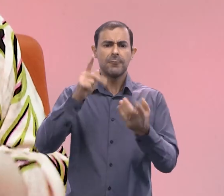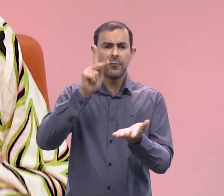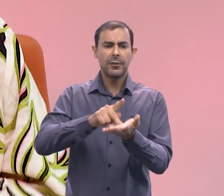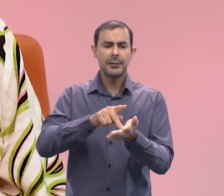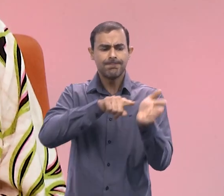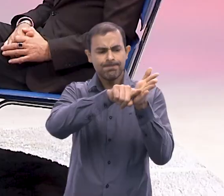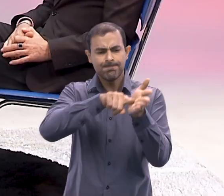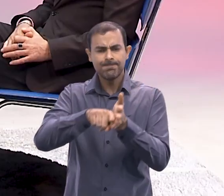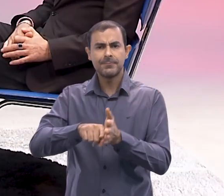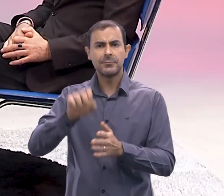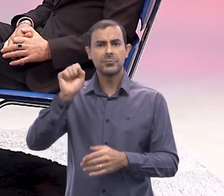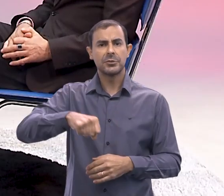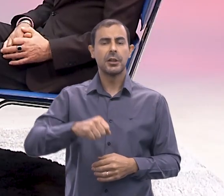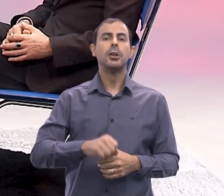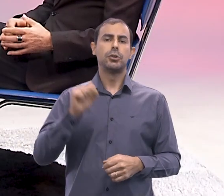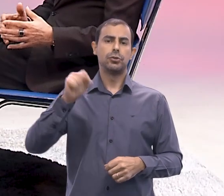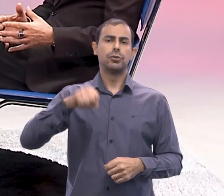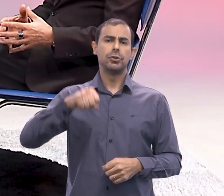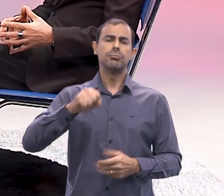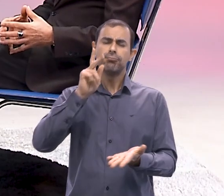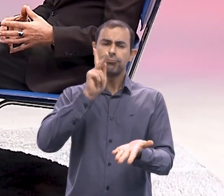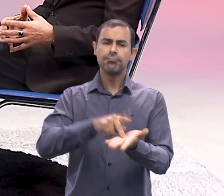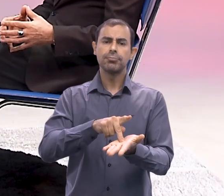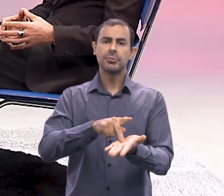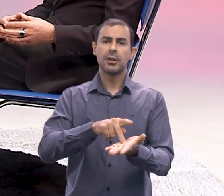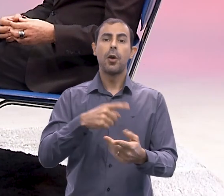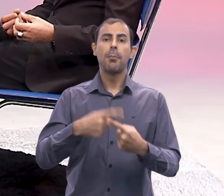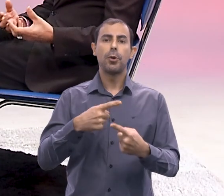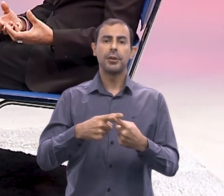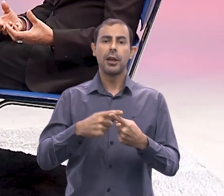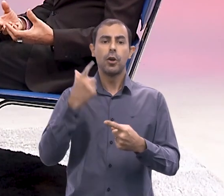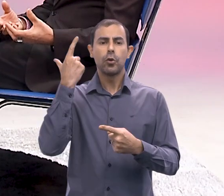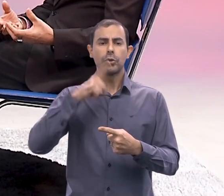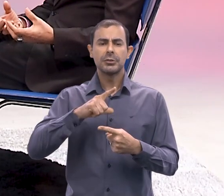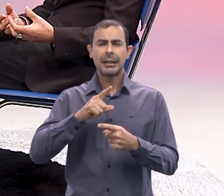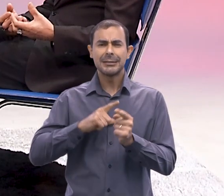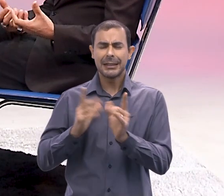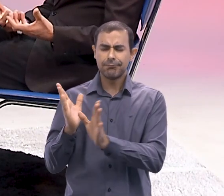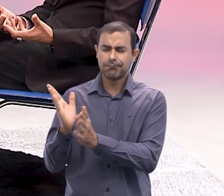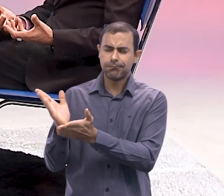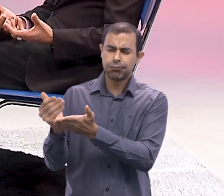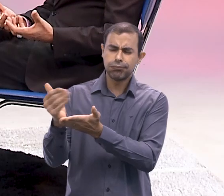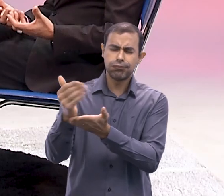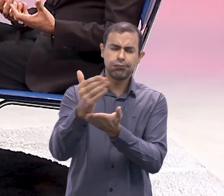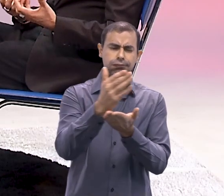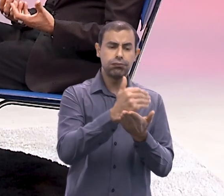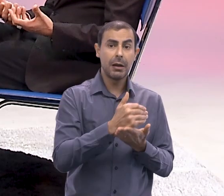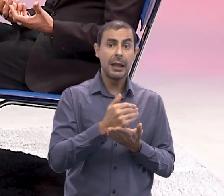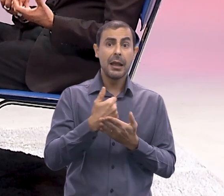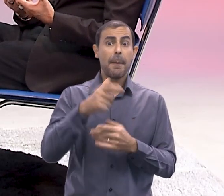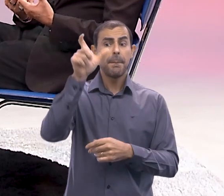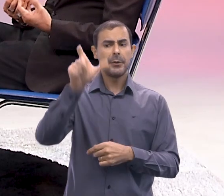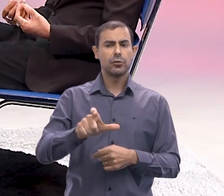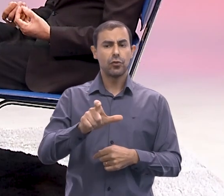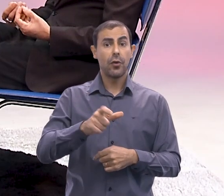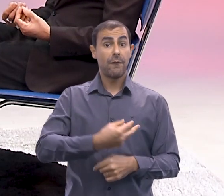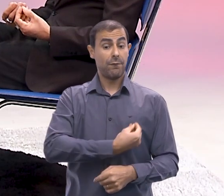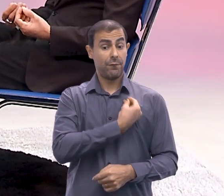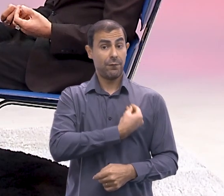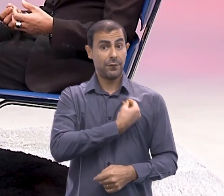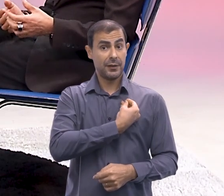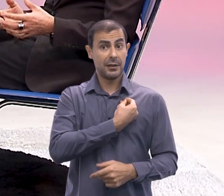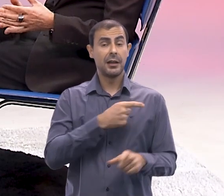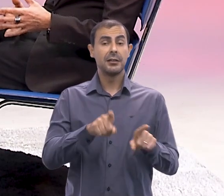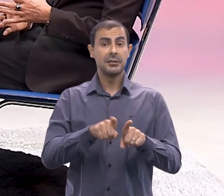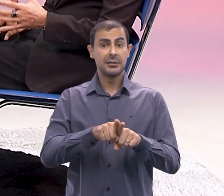concreta mesmo, né, Edilson? Concreta, onde nós vamos ter condições de fazer um mapeamento da vida